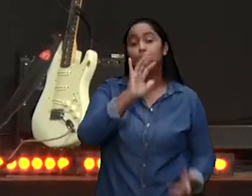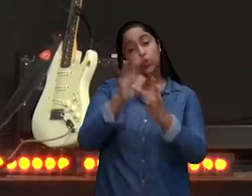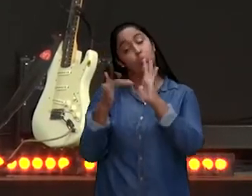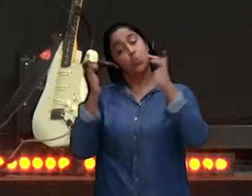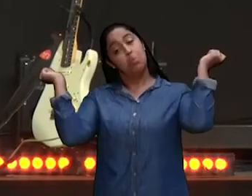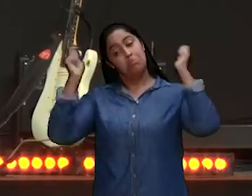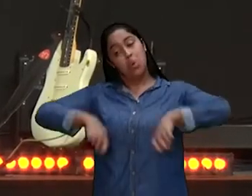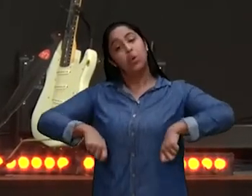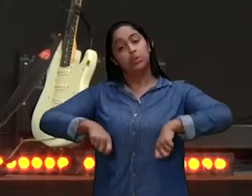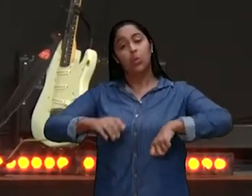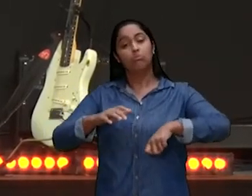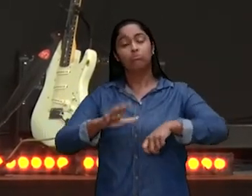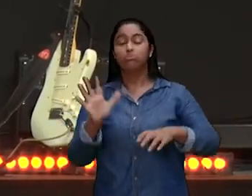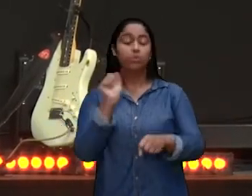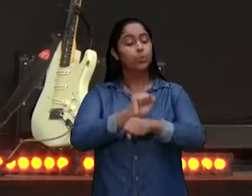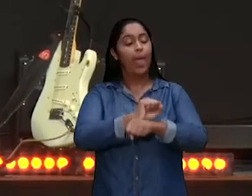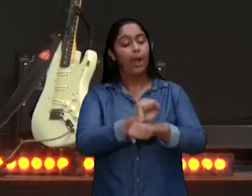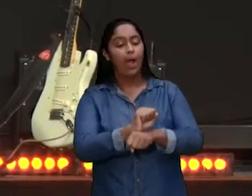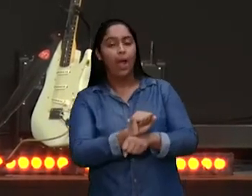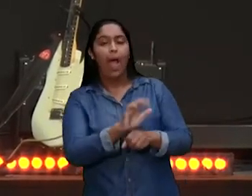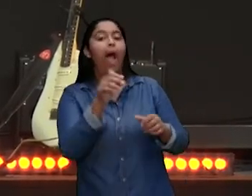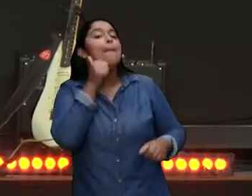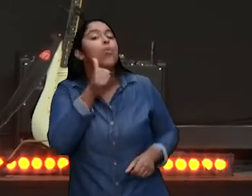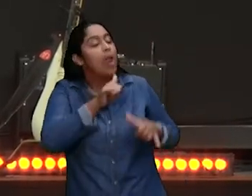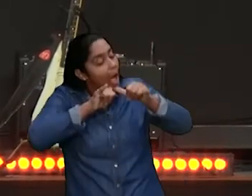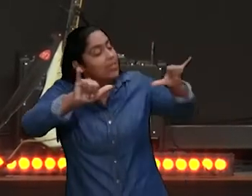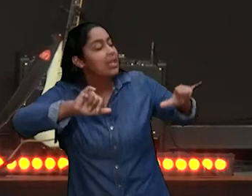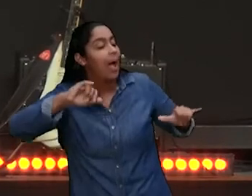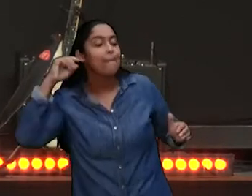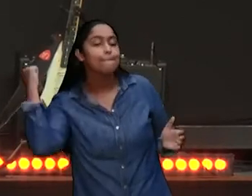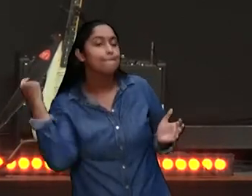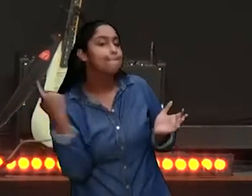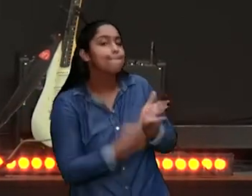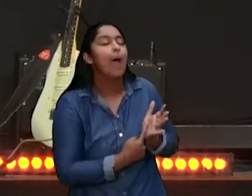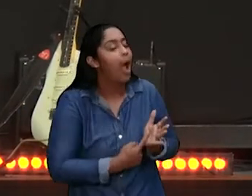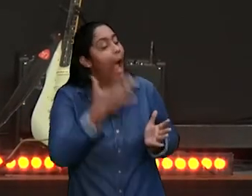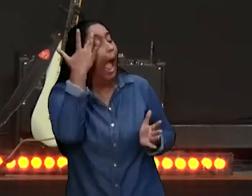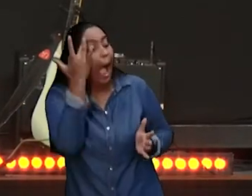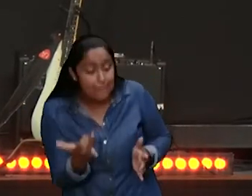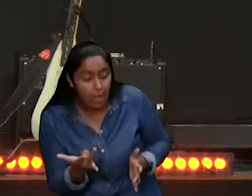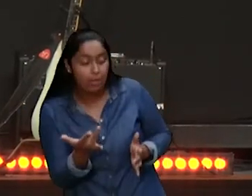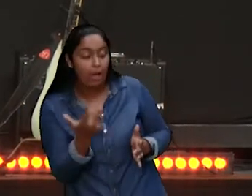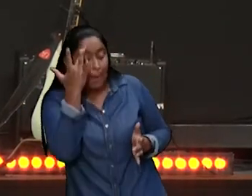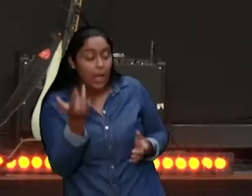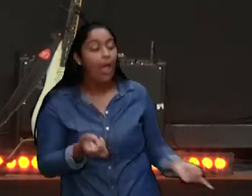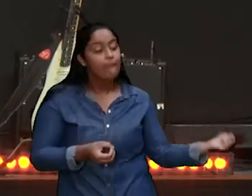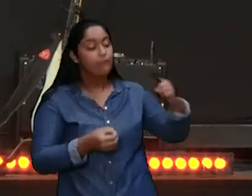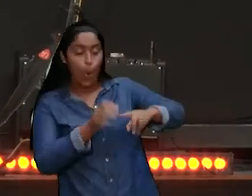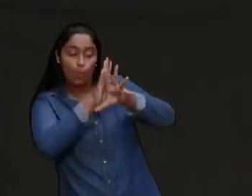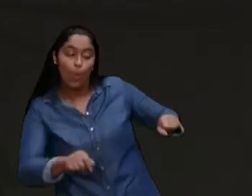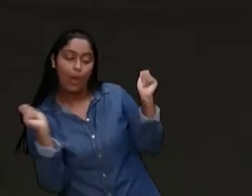a Luana amanhã nesse horário esteja aqui e aí né sábado eu te curo ninguém reclama